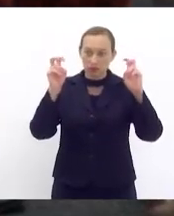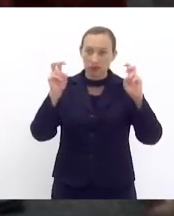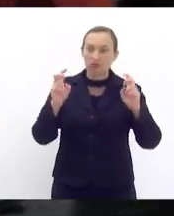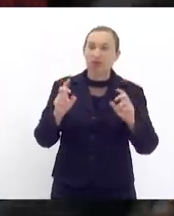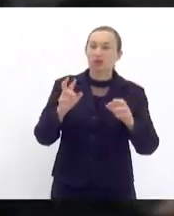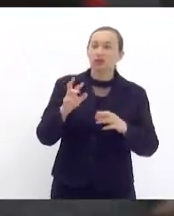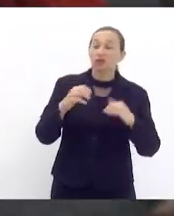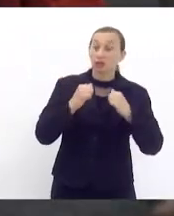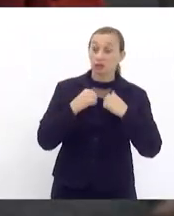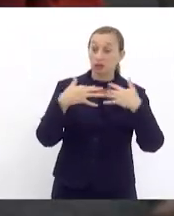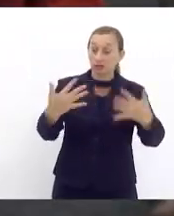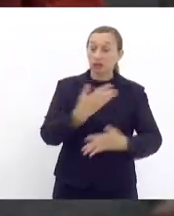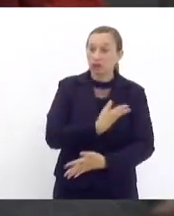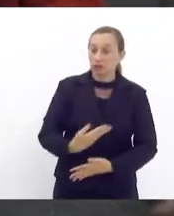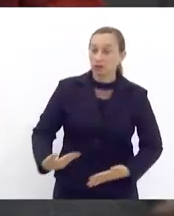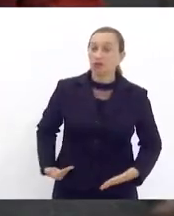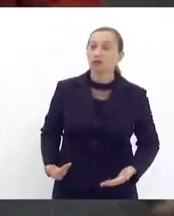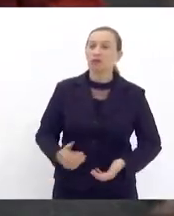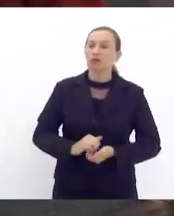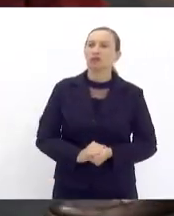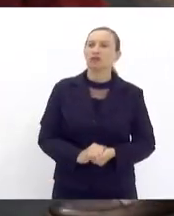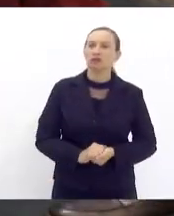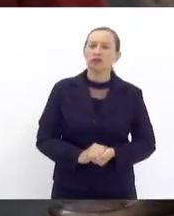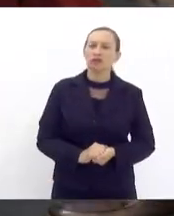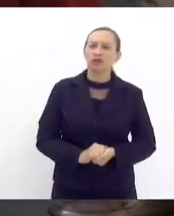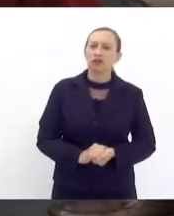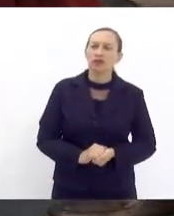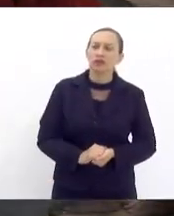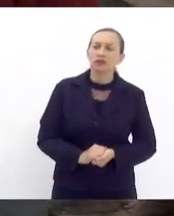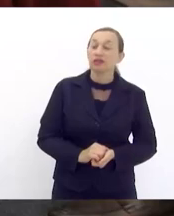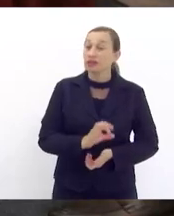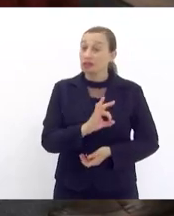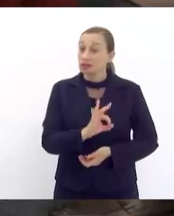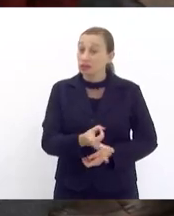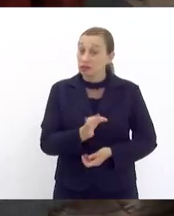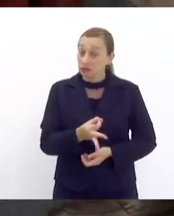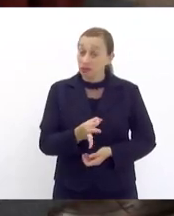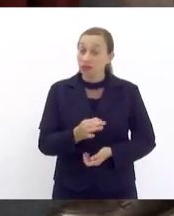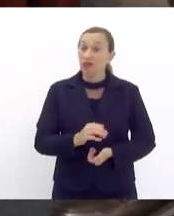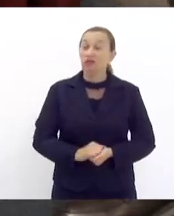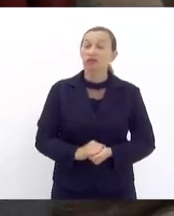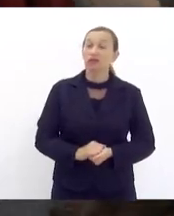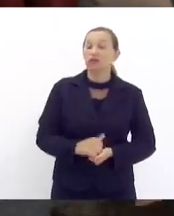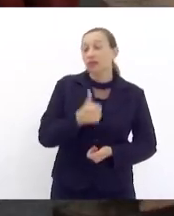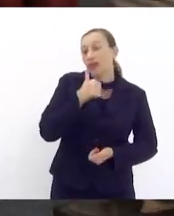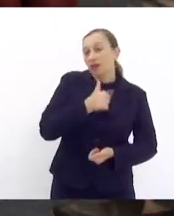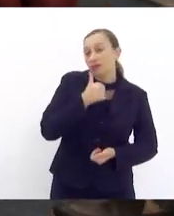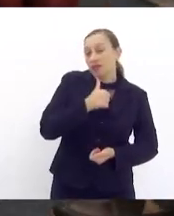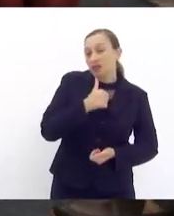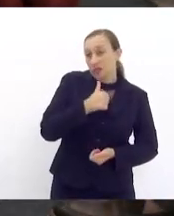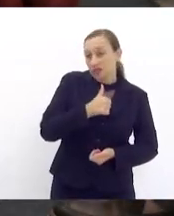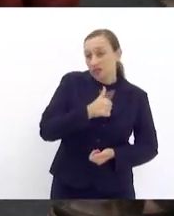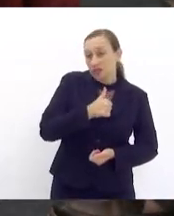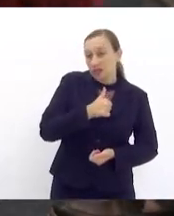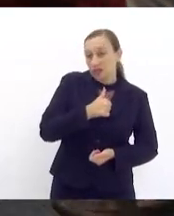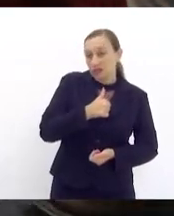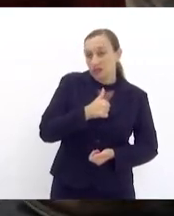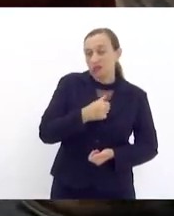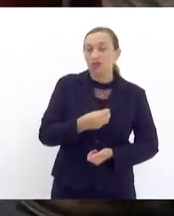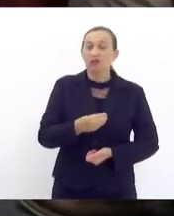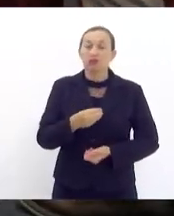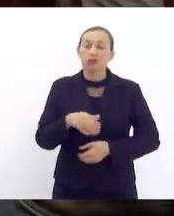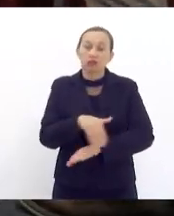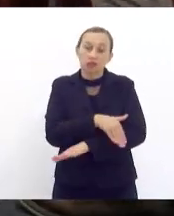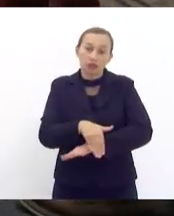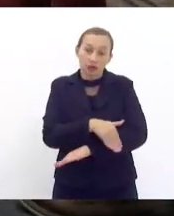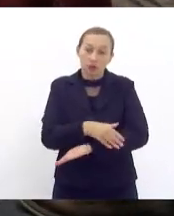obstétrica e uma das preocupações é exatamente com as meninas mulheres que estão em situação de